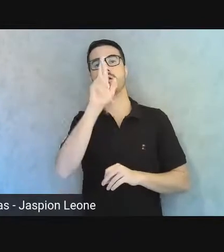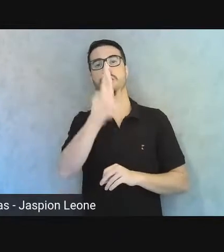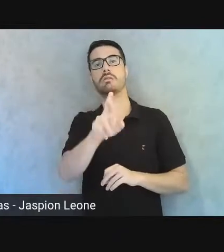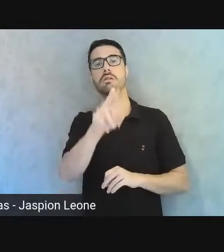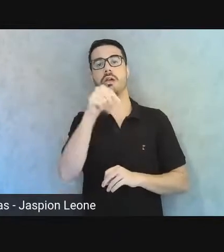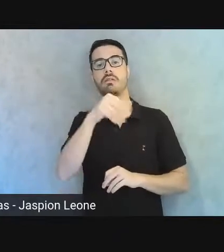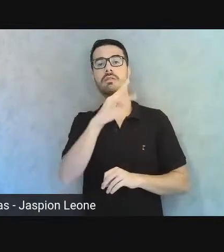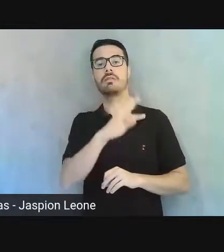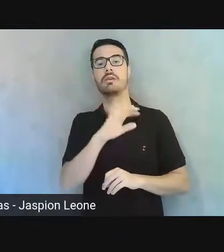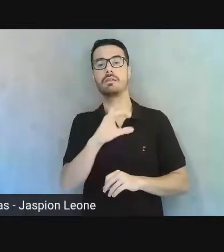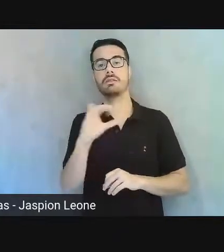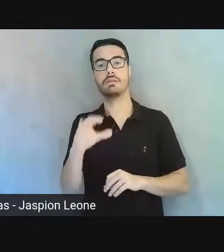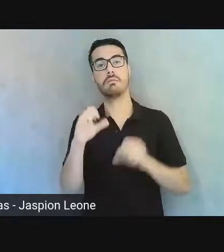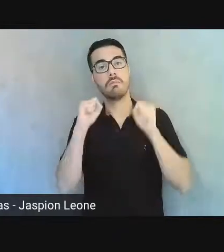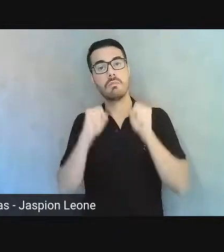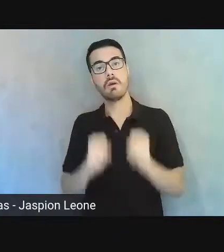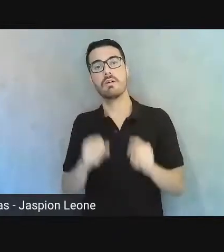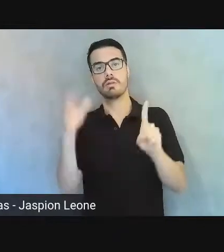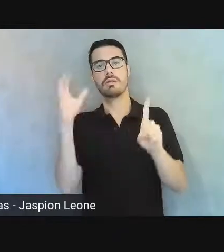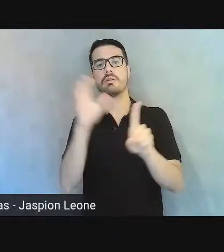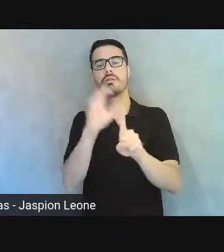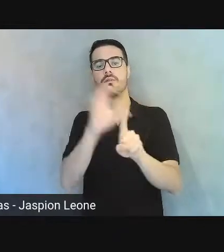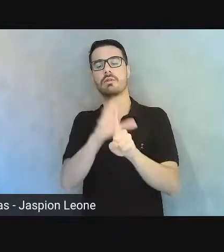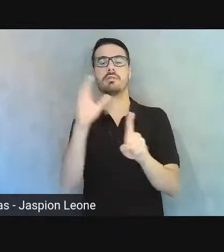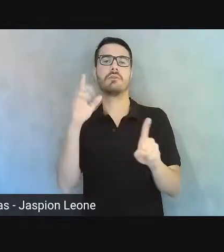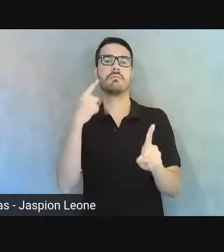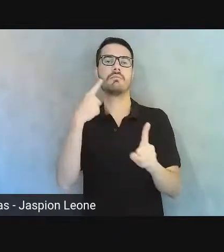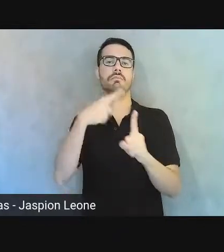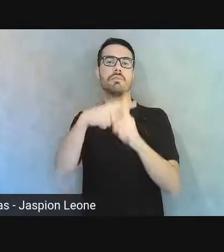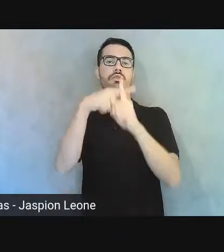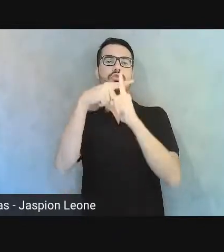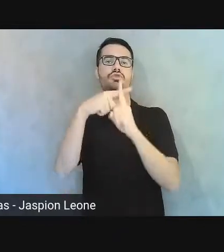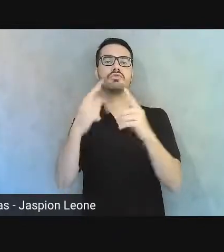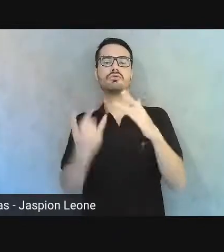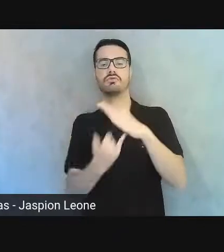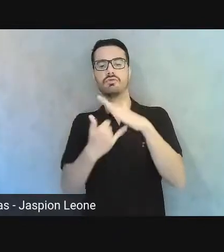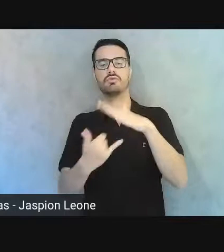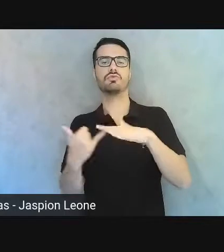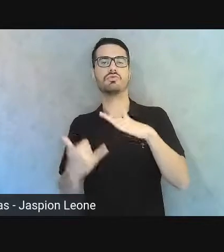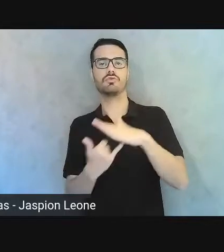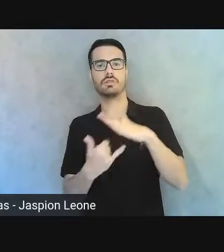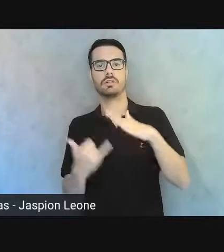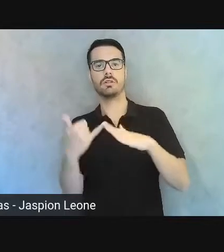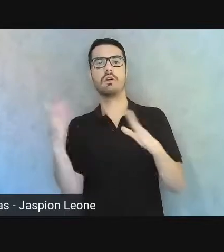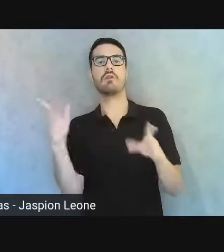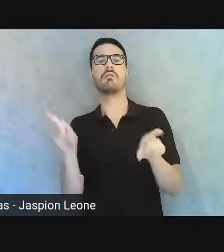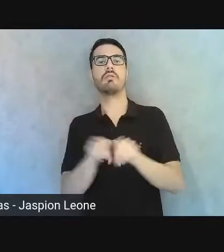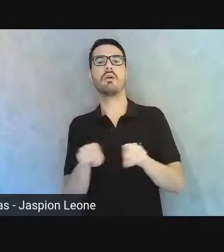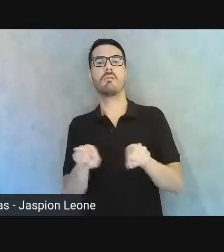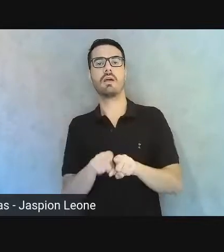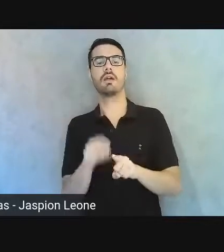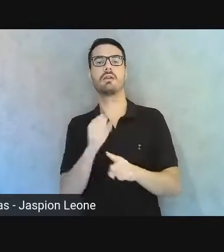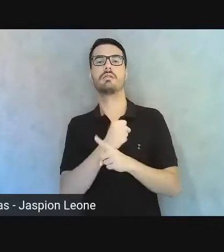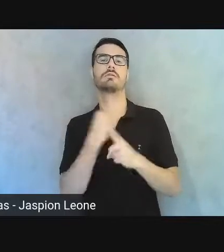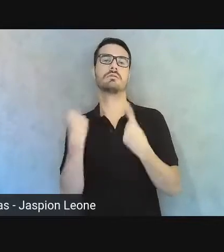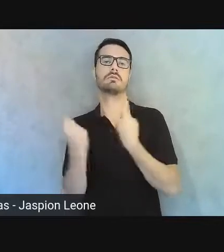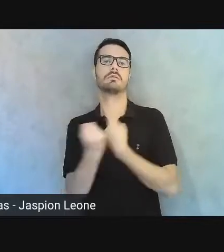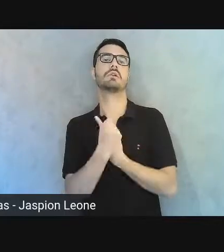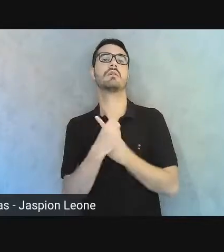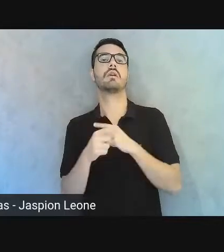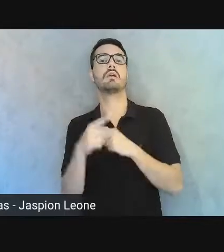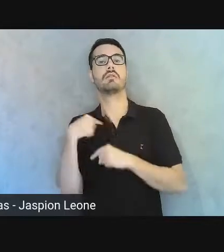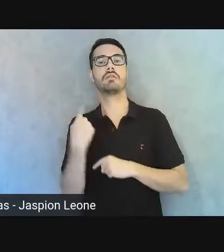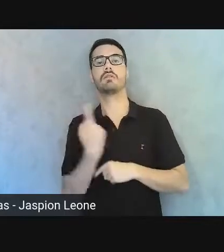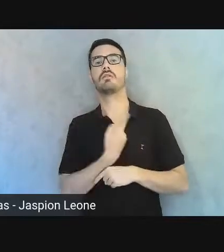TCC pode impactar positivamente na instituição e na sociedade. A gente sabe que nem sempre